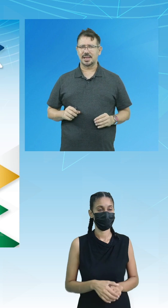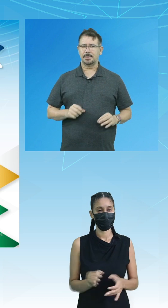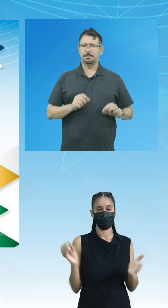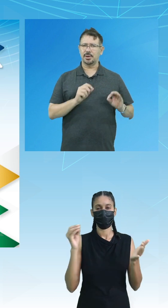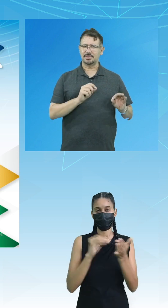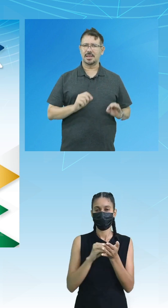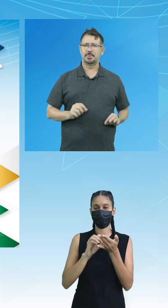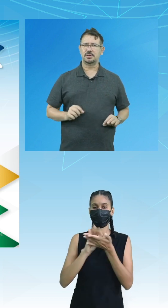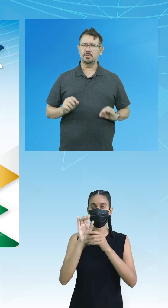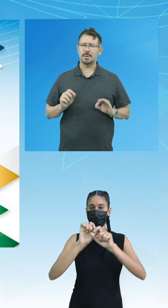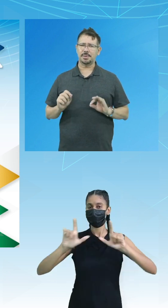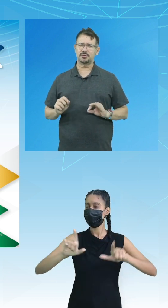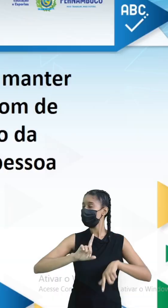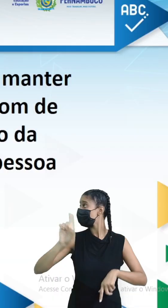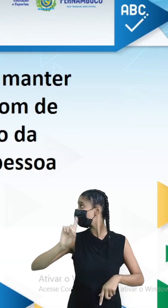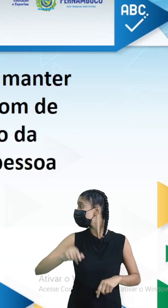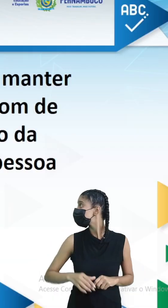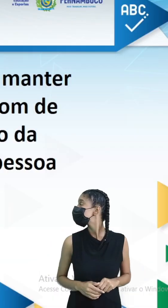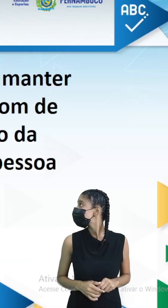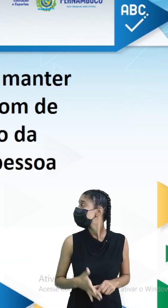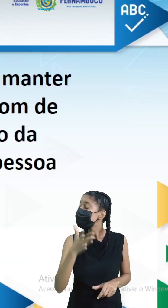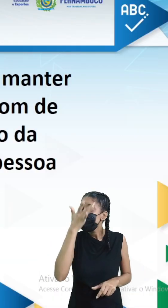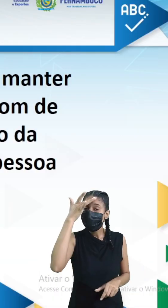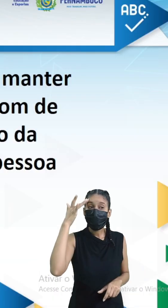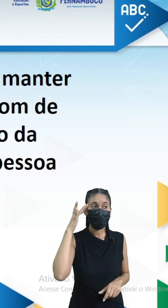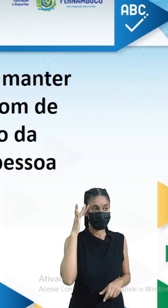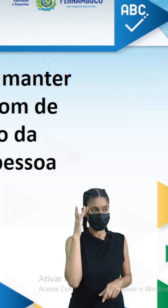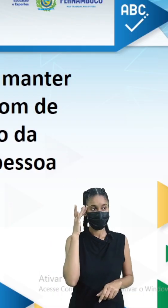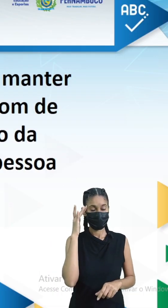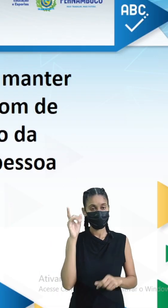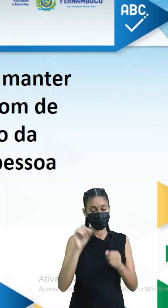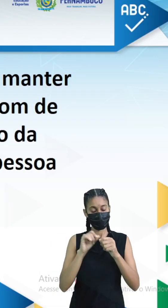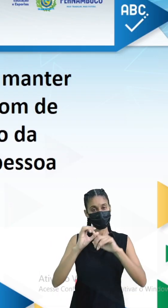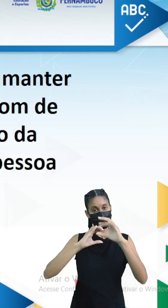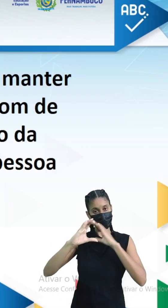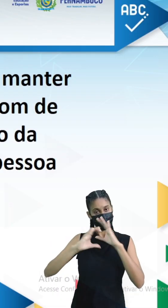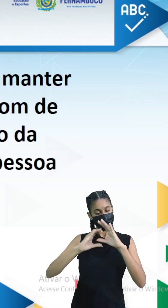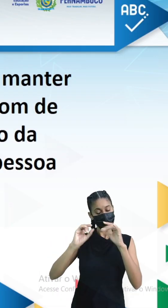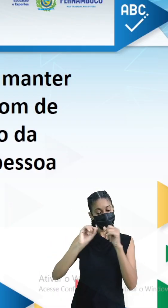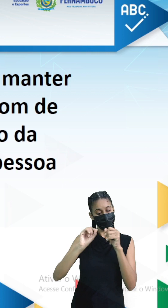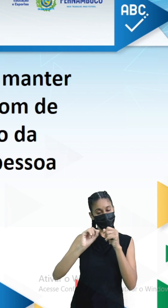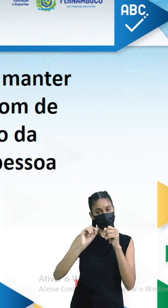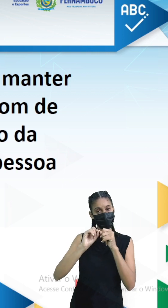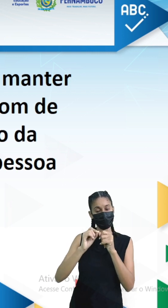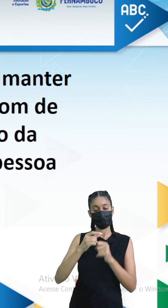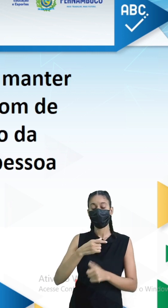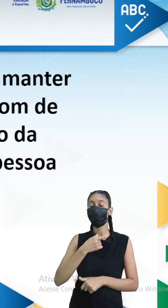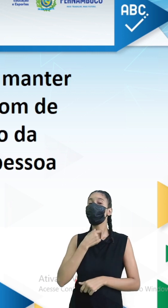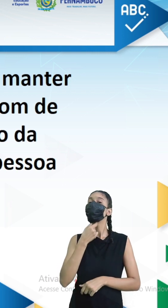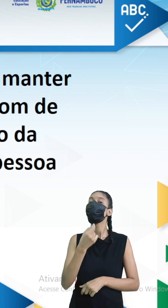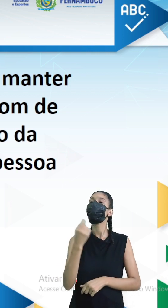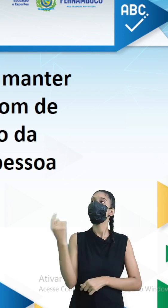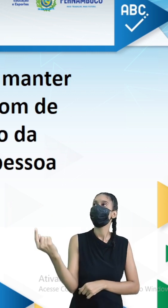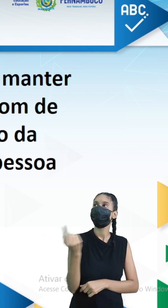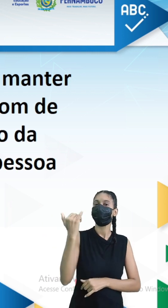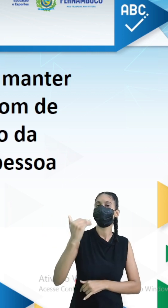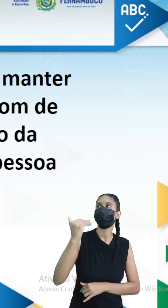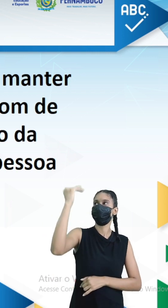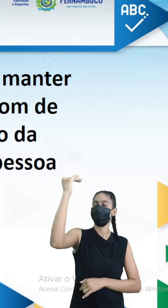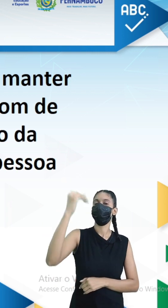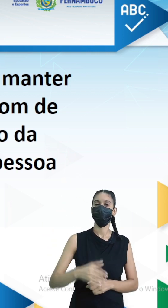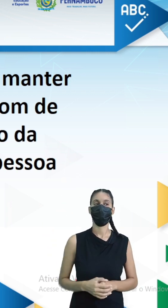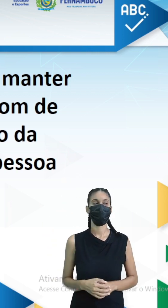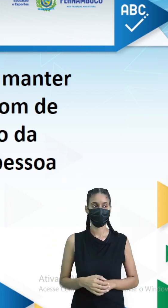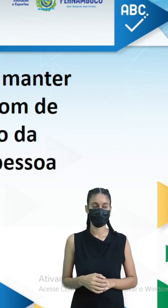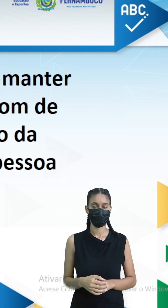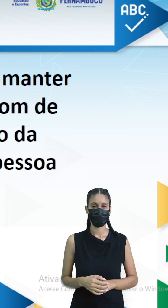na tela. Por exemplo, se uma pessoa, ao manter a comunicação, o faz com um tom de voz alto, certo?